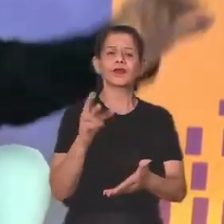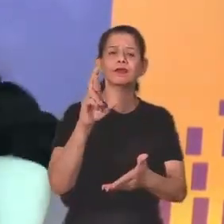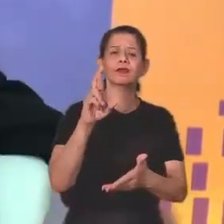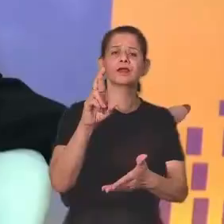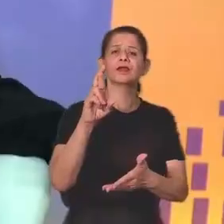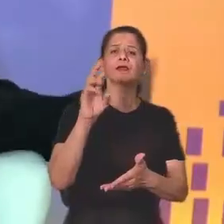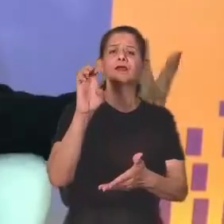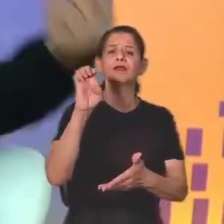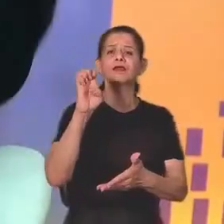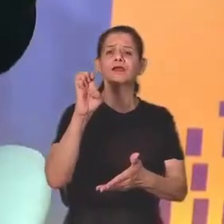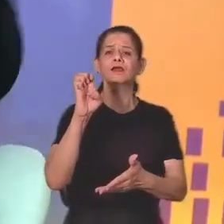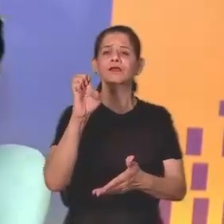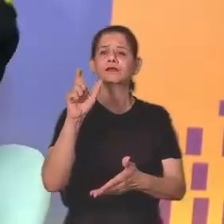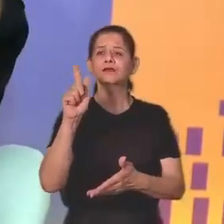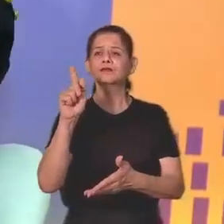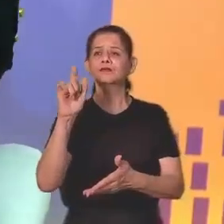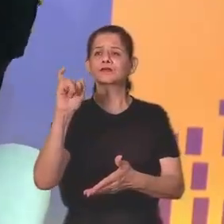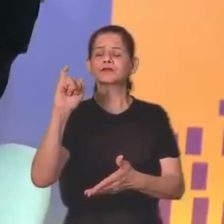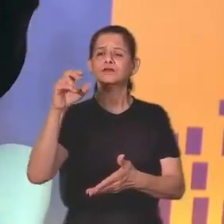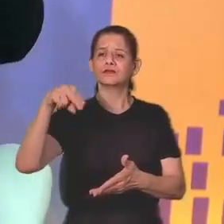sempre mostrava, porque eu achava